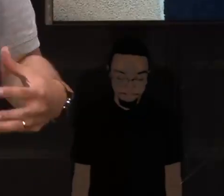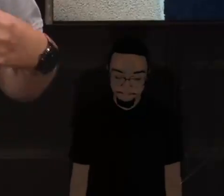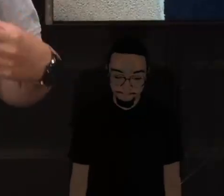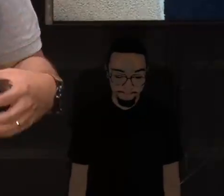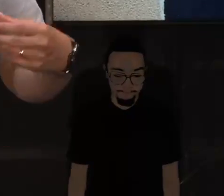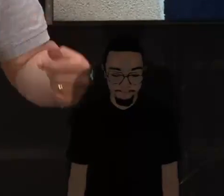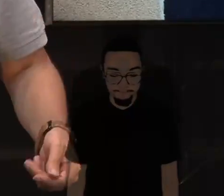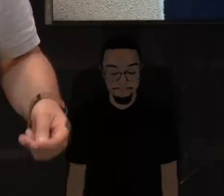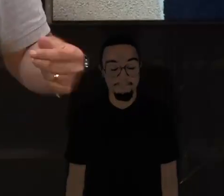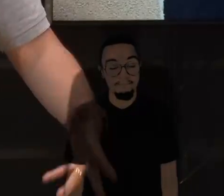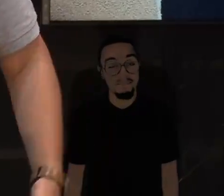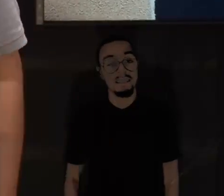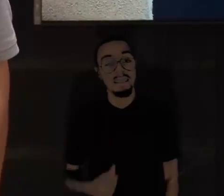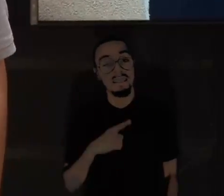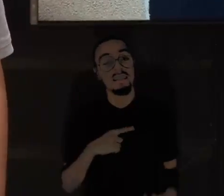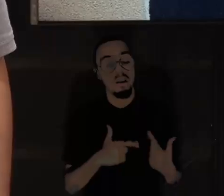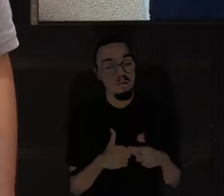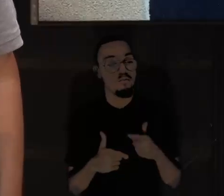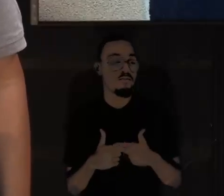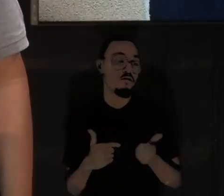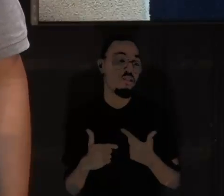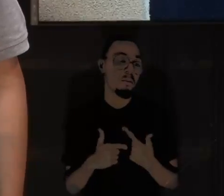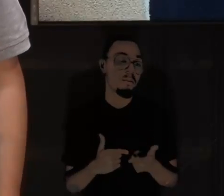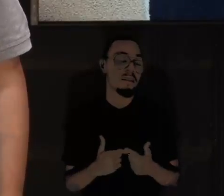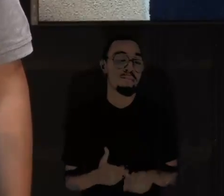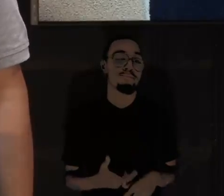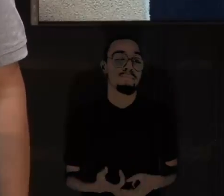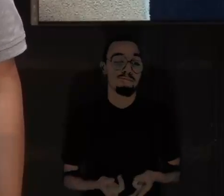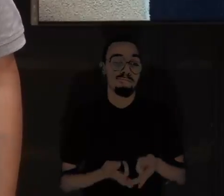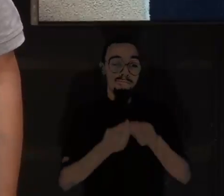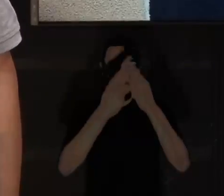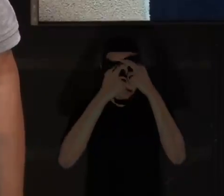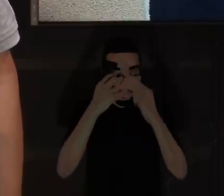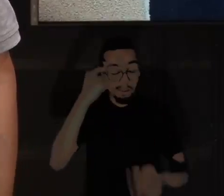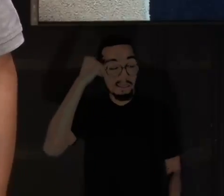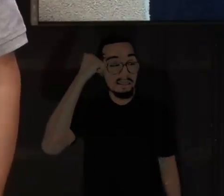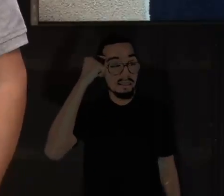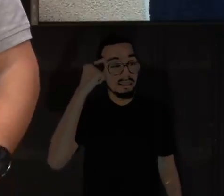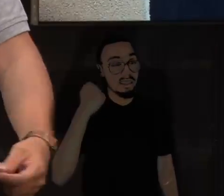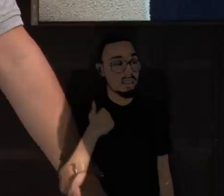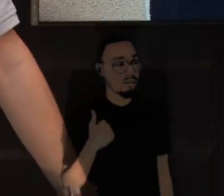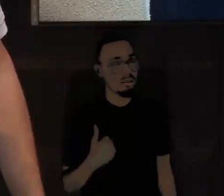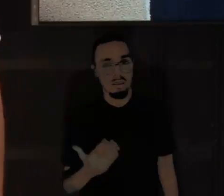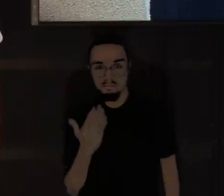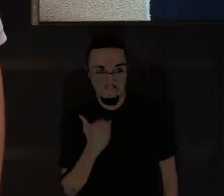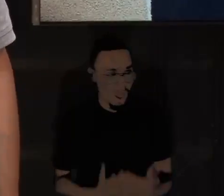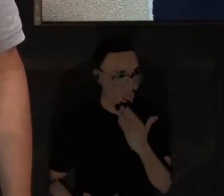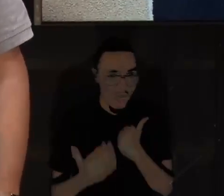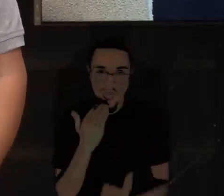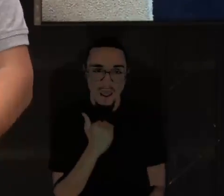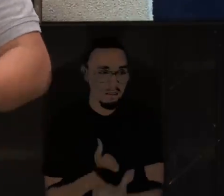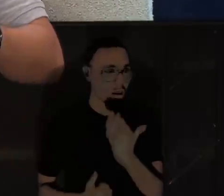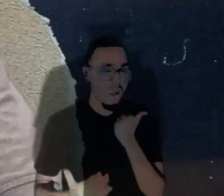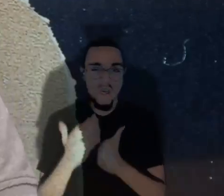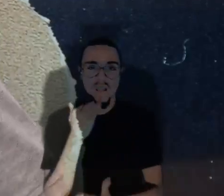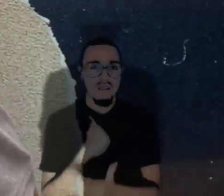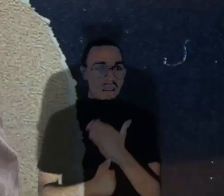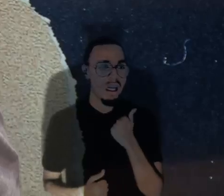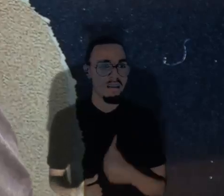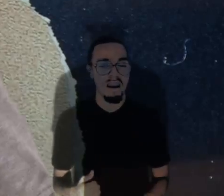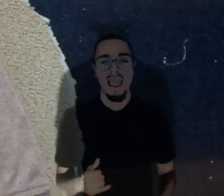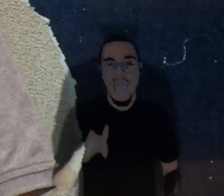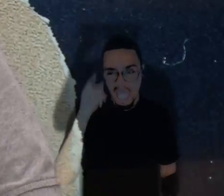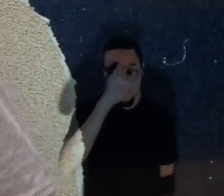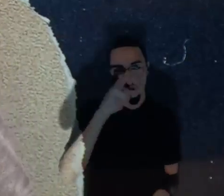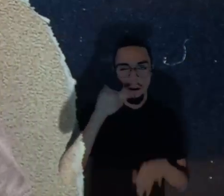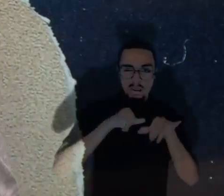Há uma síndrome que perturba a gente. E de repente a gente começa a comer demais, a gente começa a desistir demais, a gente começa a falar bobagem